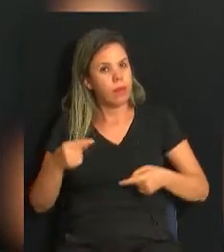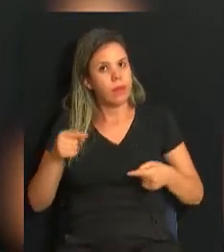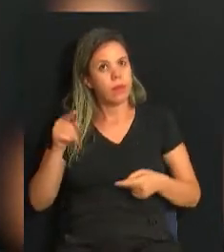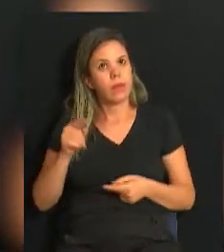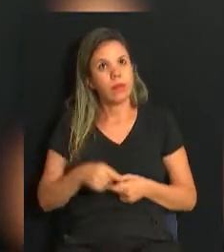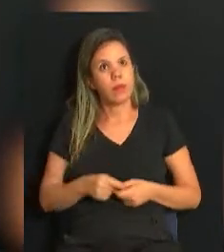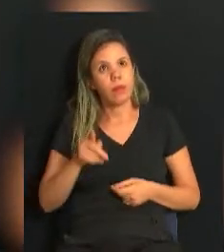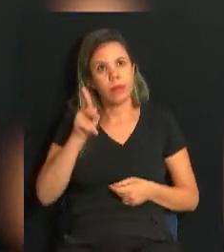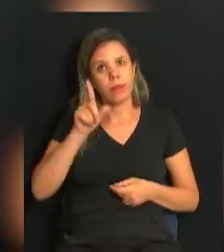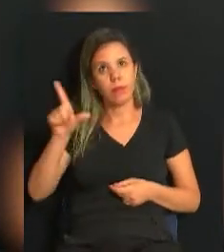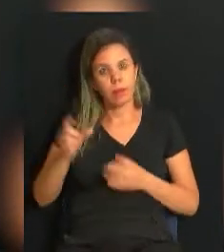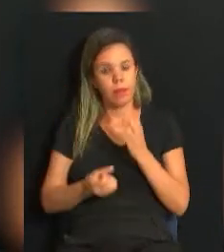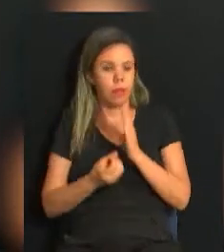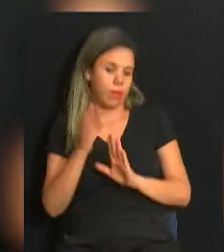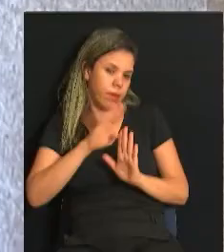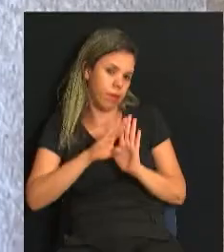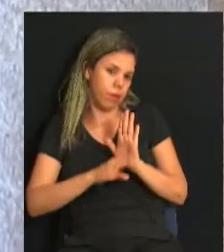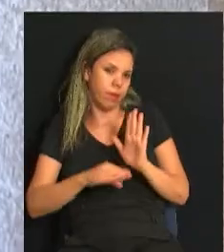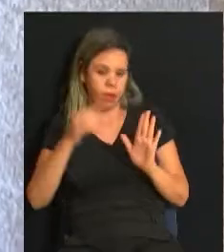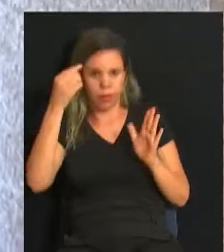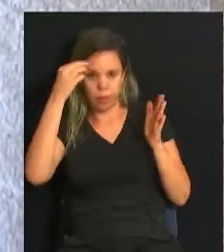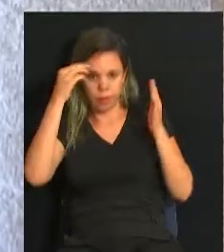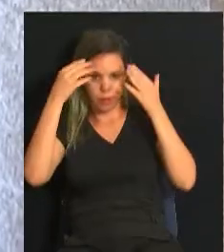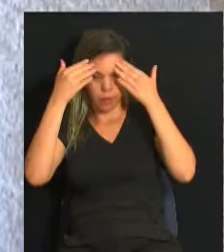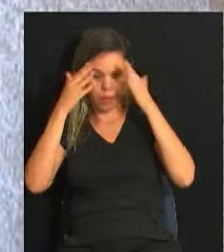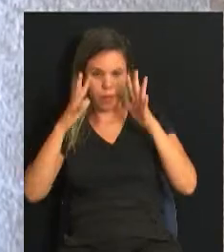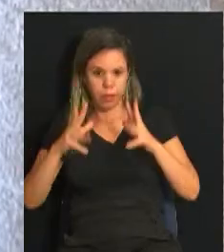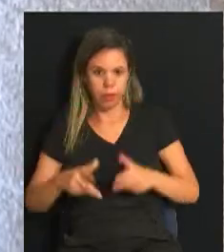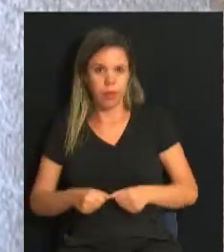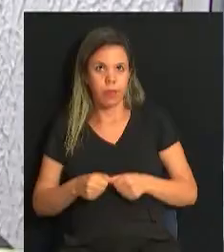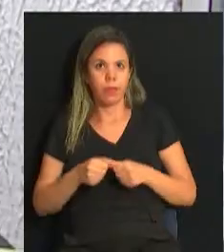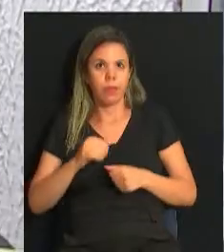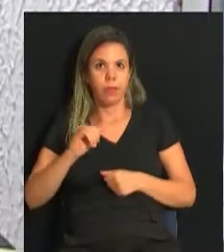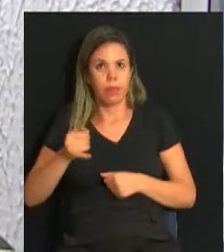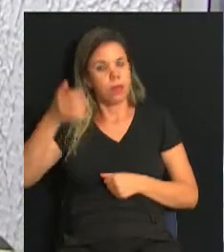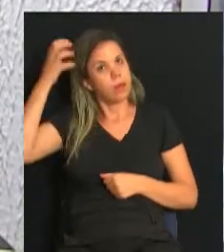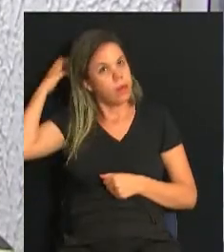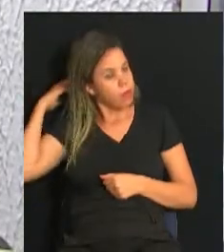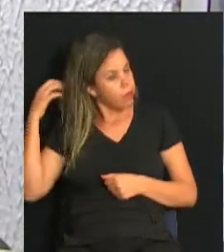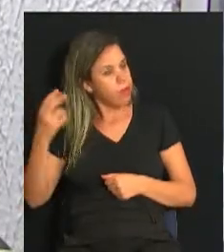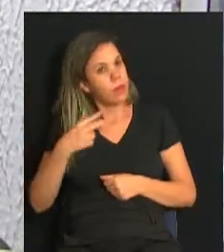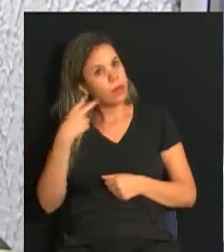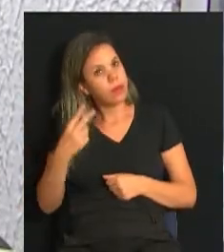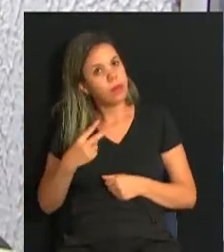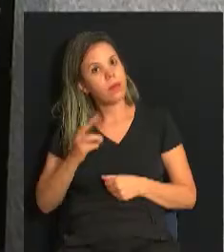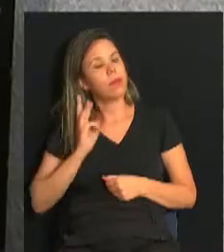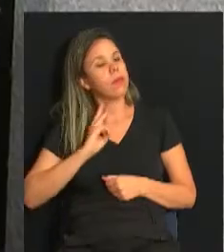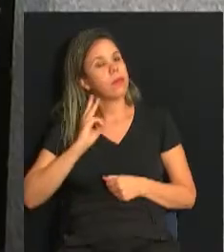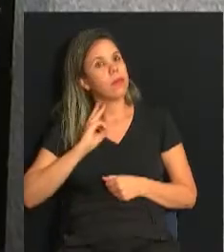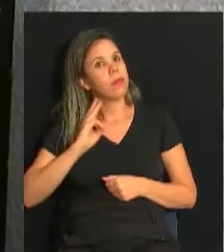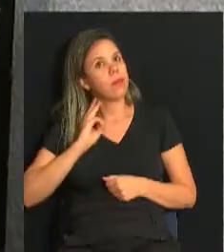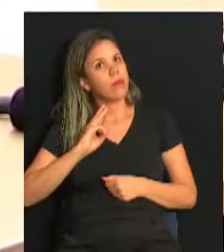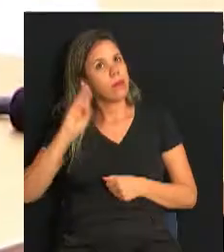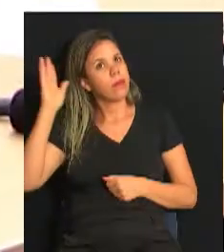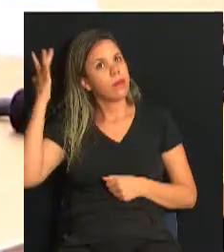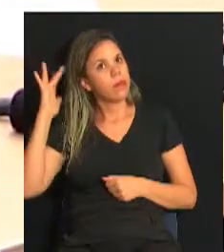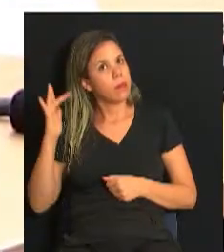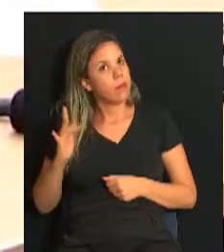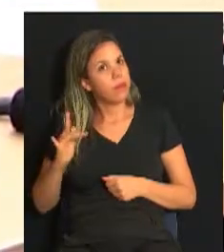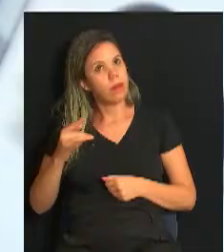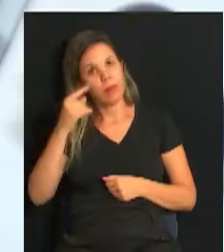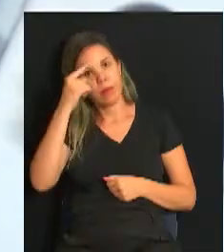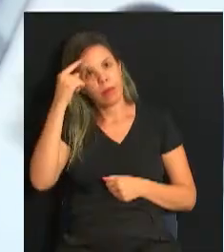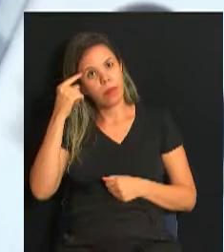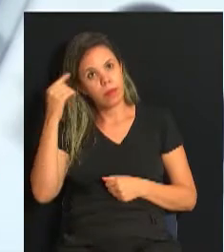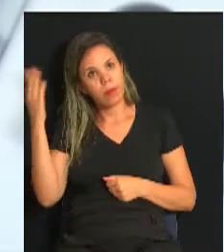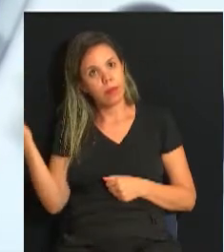PMs que criam o programa mente limpa do Vereador Jair da farmácia e dos vereadores Cecílio Santos e de Calisto e